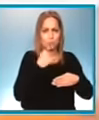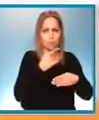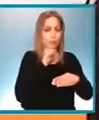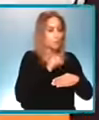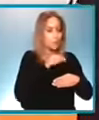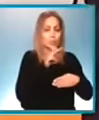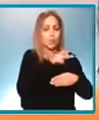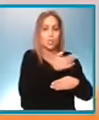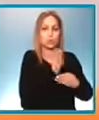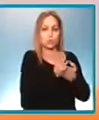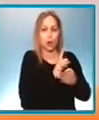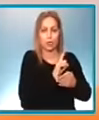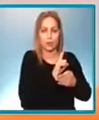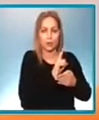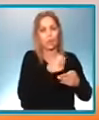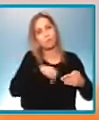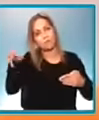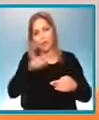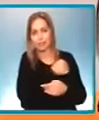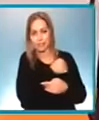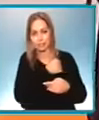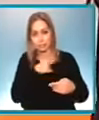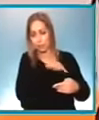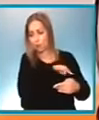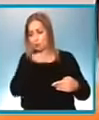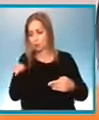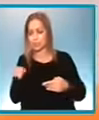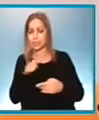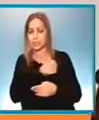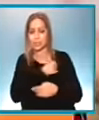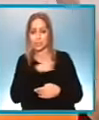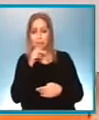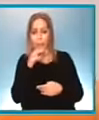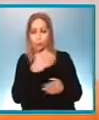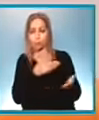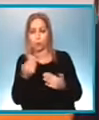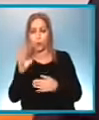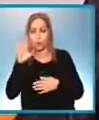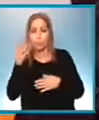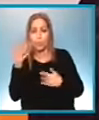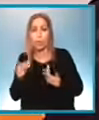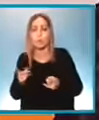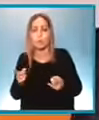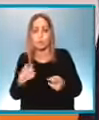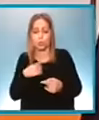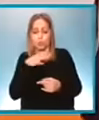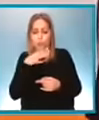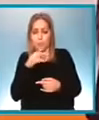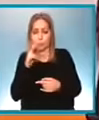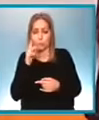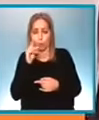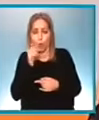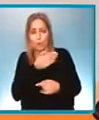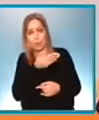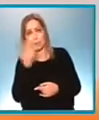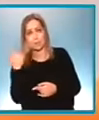vai para casa, hoje não há escola. Está bem, eu voltei para casa e a minha avó, voltaste, o que aconteceu? Eu disse, epá, os dois homens mandaram-me para